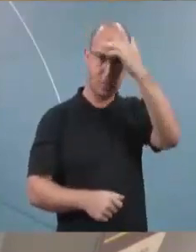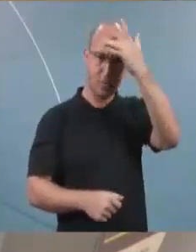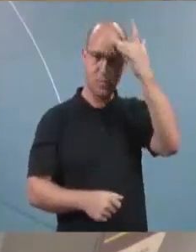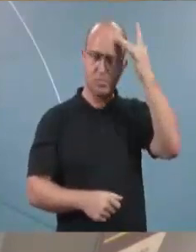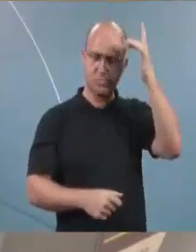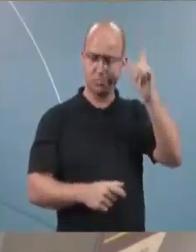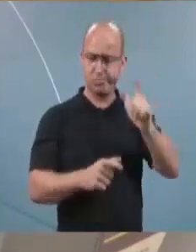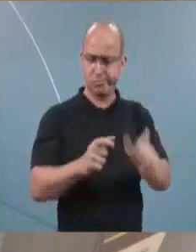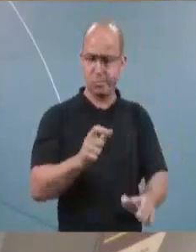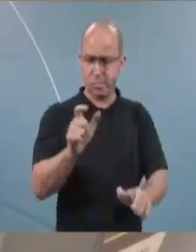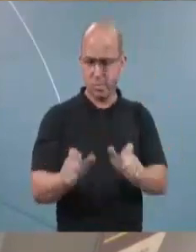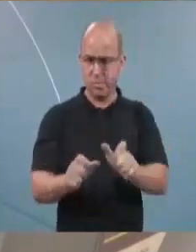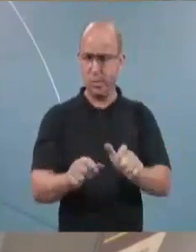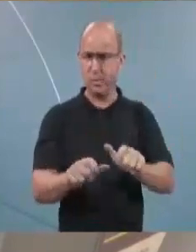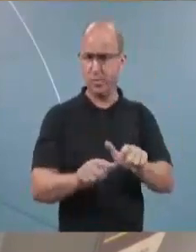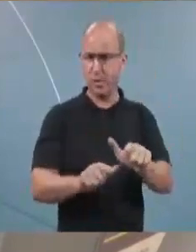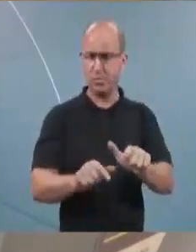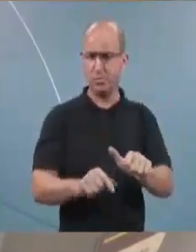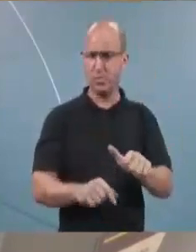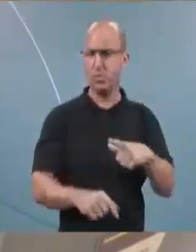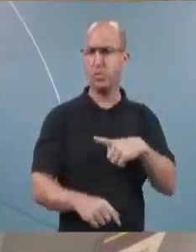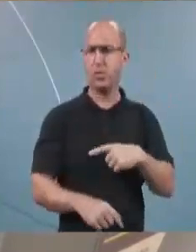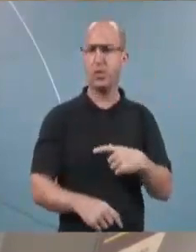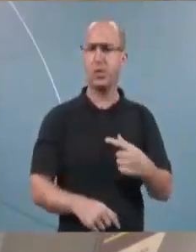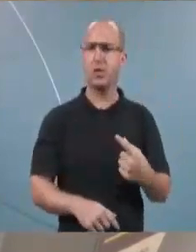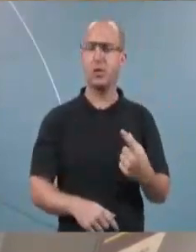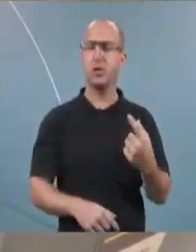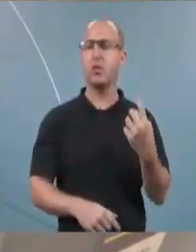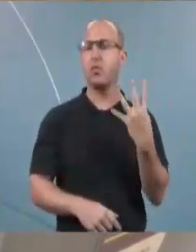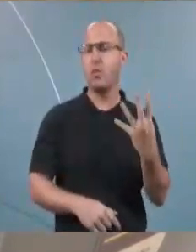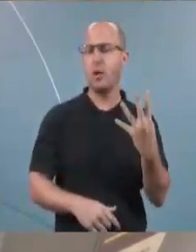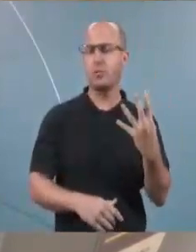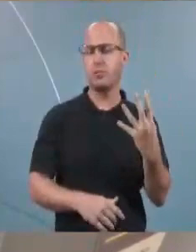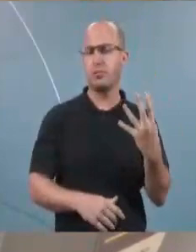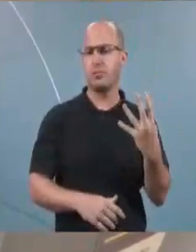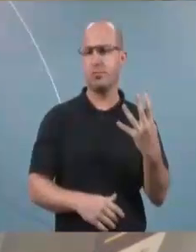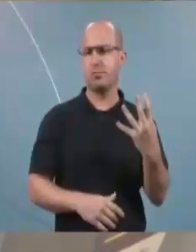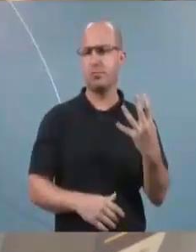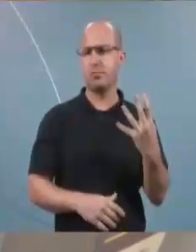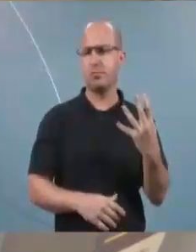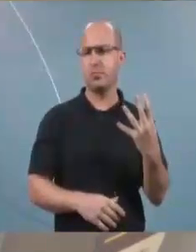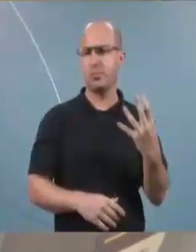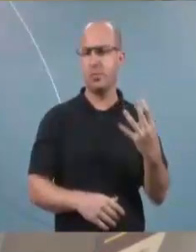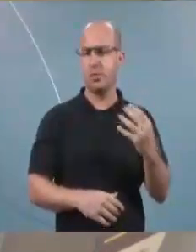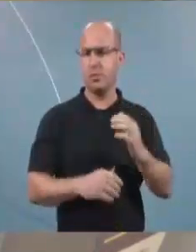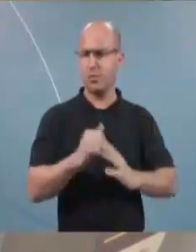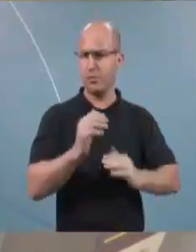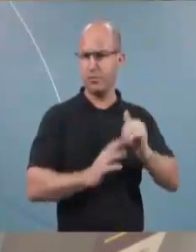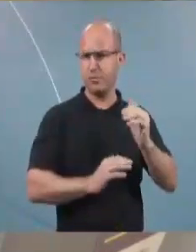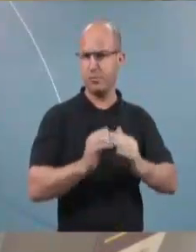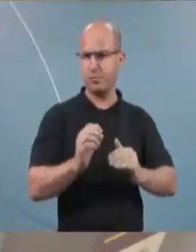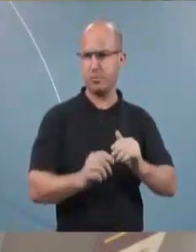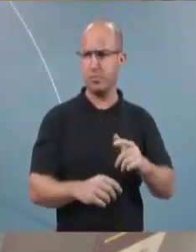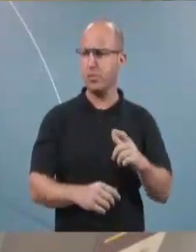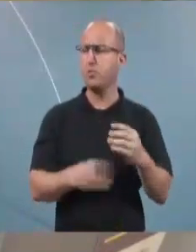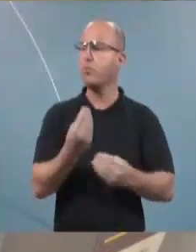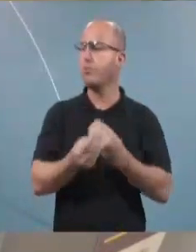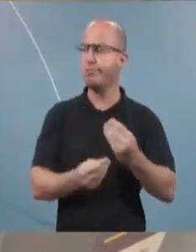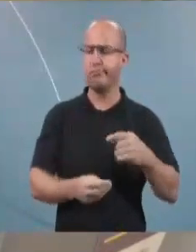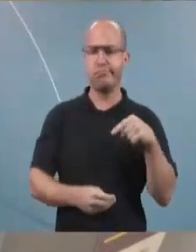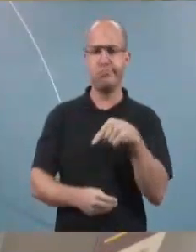quatro como é que ela vai tinha um agora tem quatro n como é que essa obra vai não vai andar